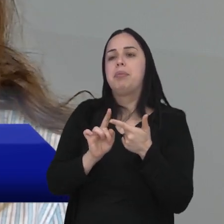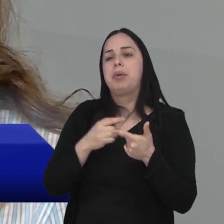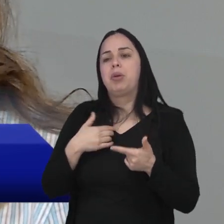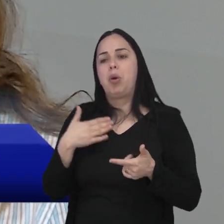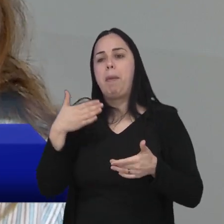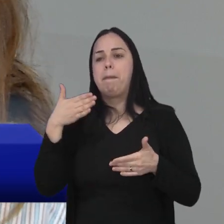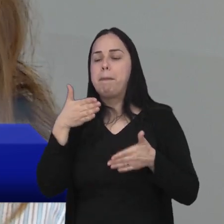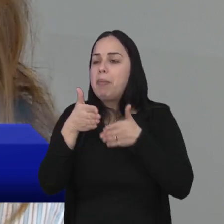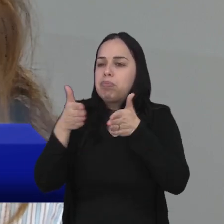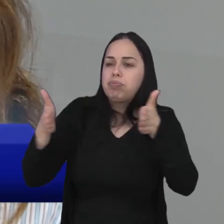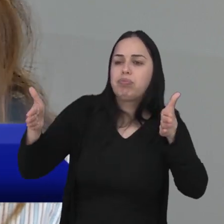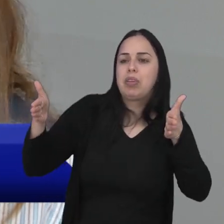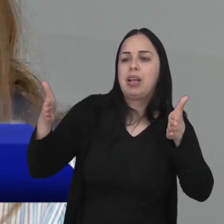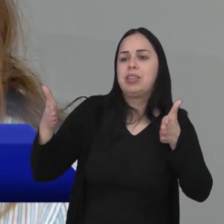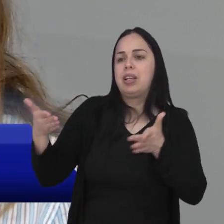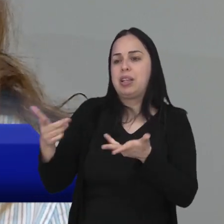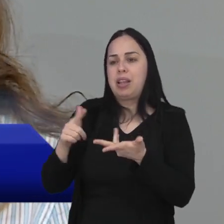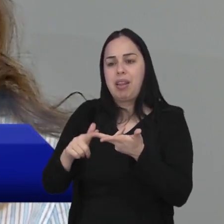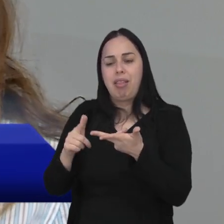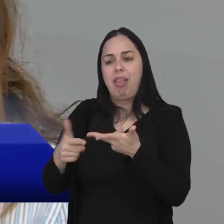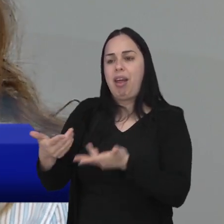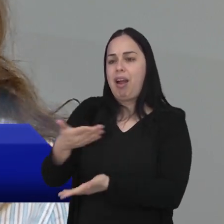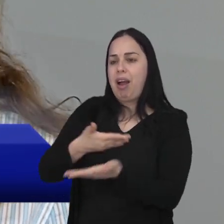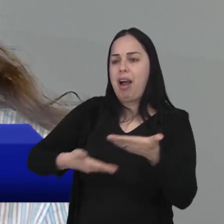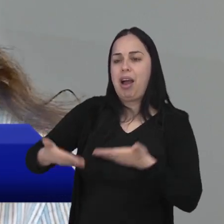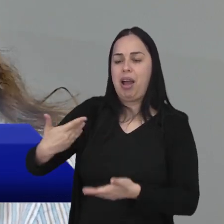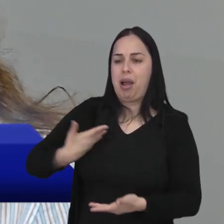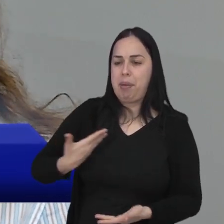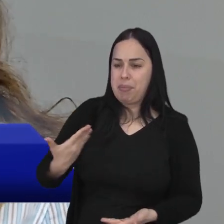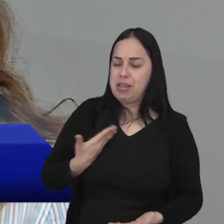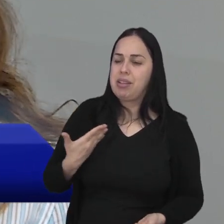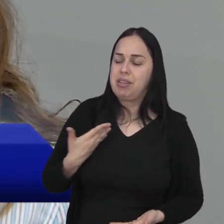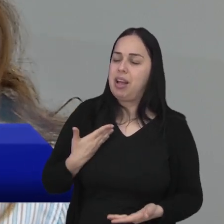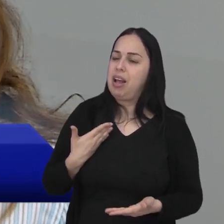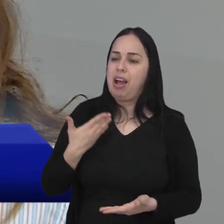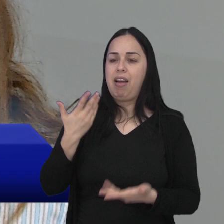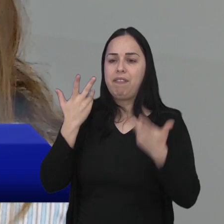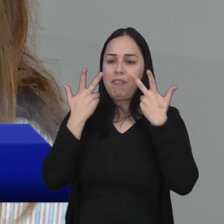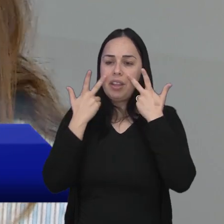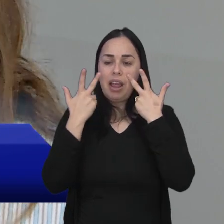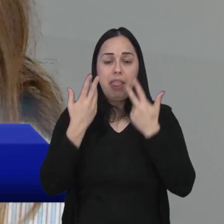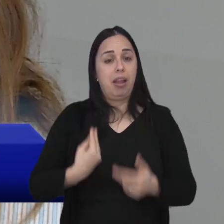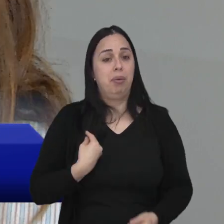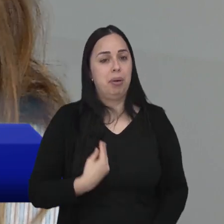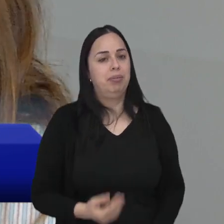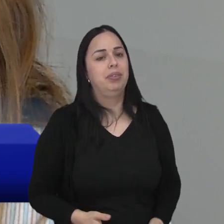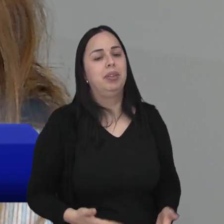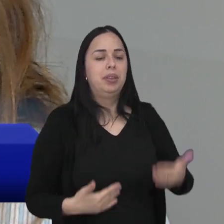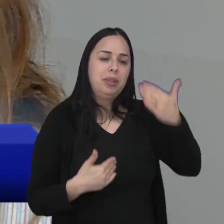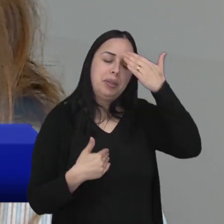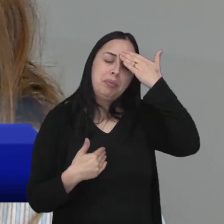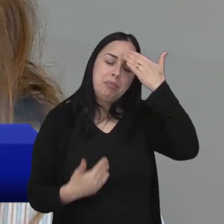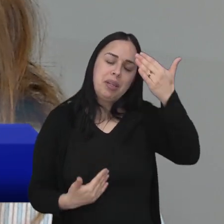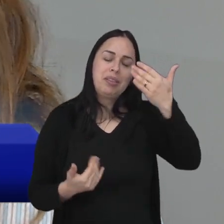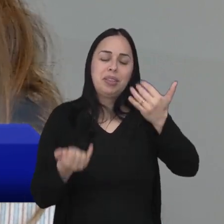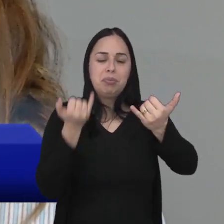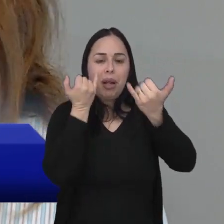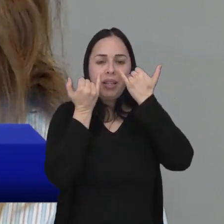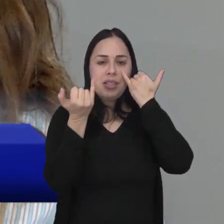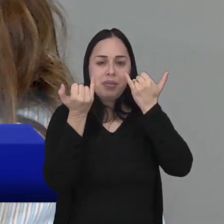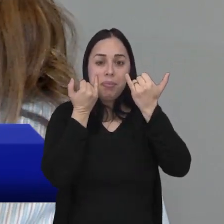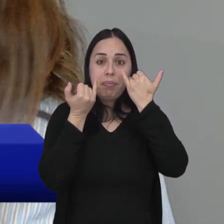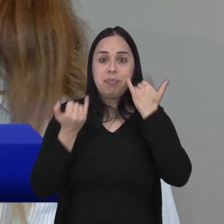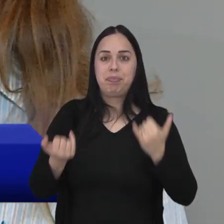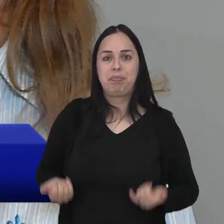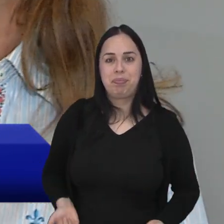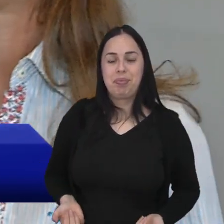procurar uma atividade externa, procurar manter as amizades, as relações sociais, manter seus hábitos, a sua rotina. Então,